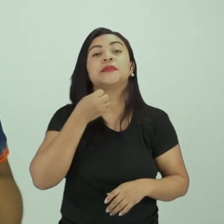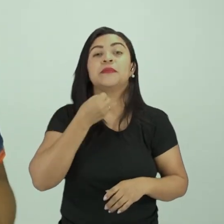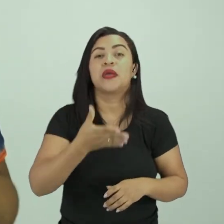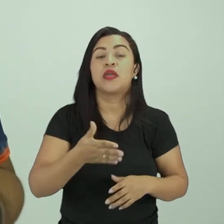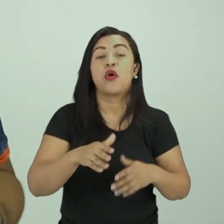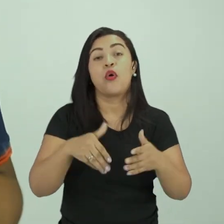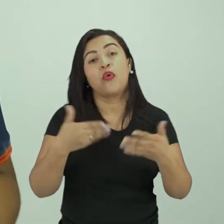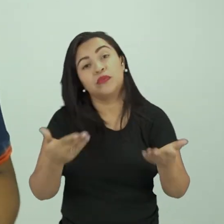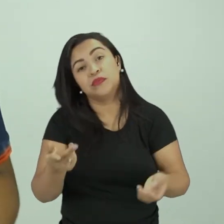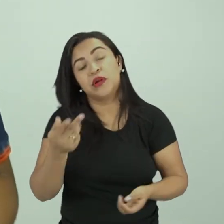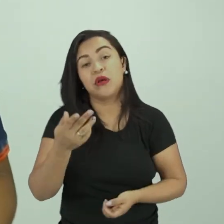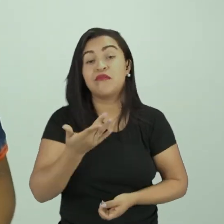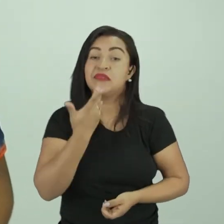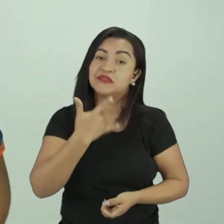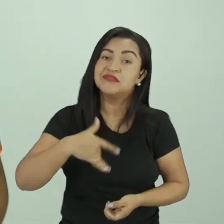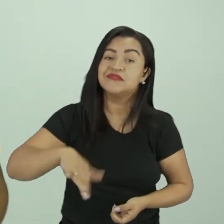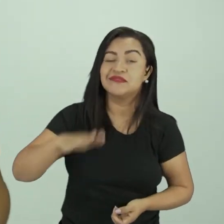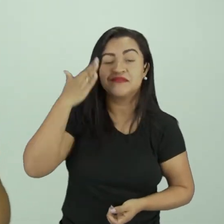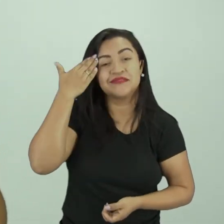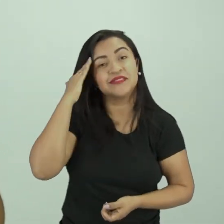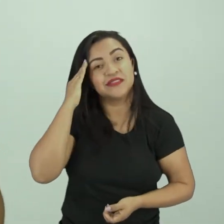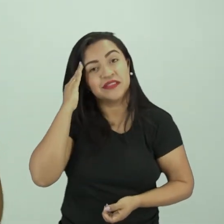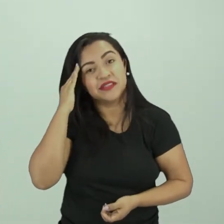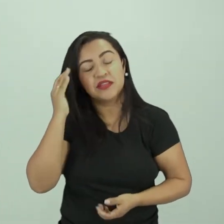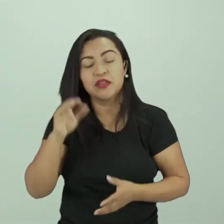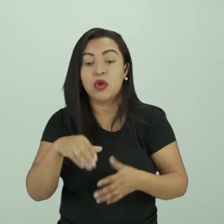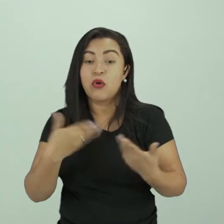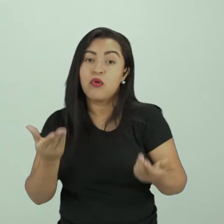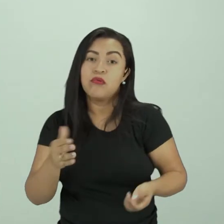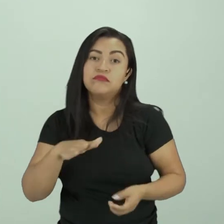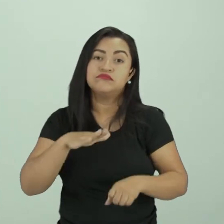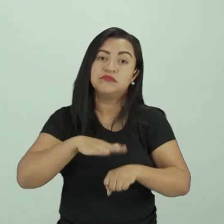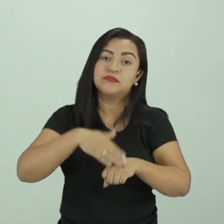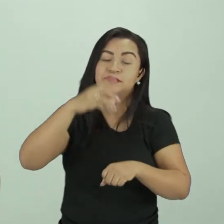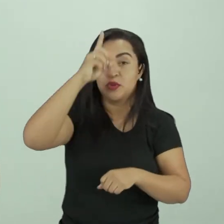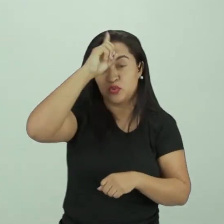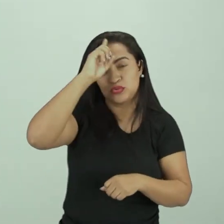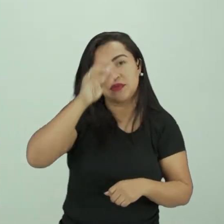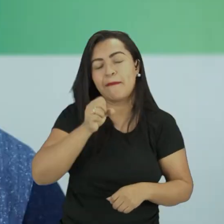do que você também consiga entender, ou mais velho, certo?